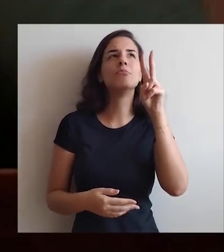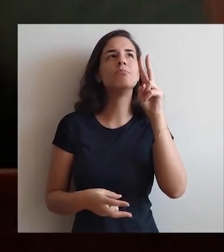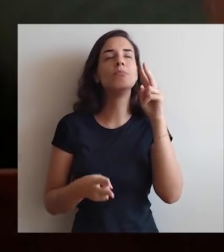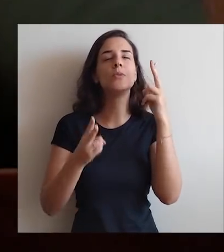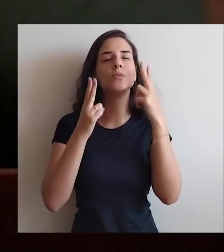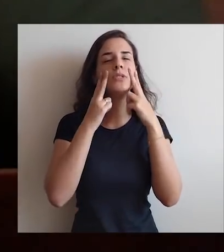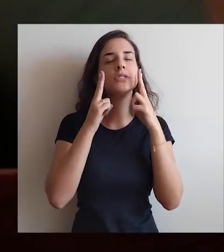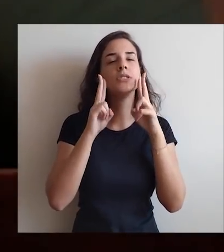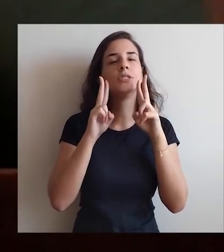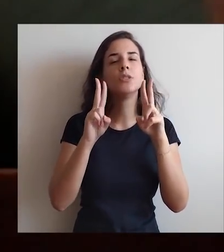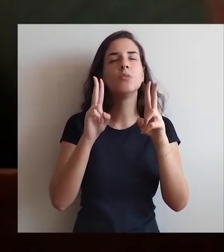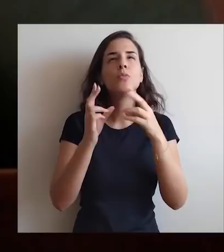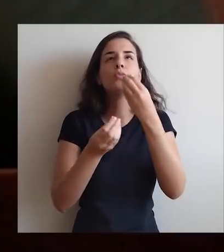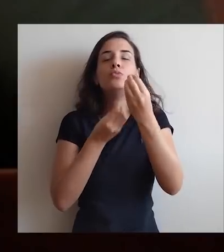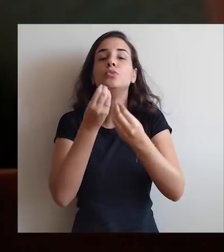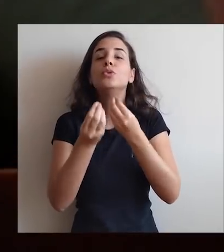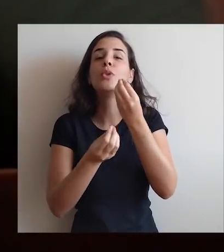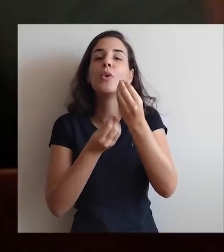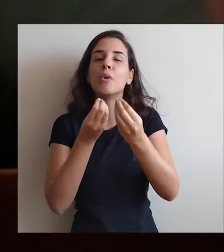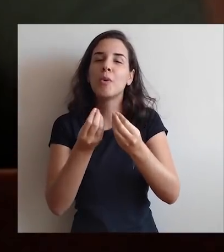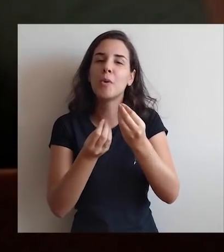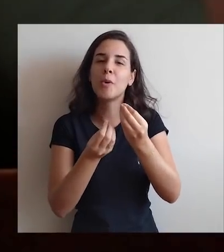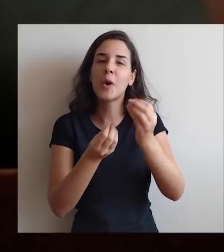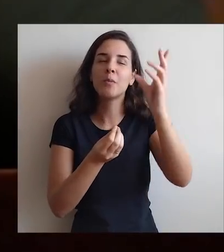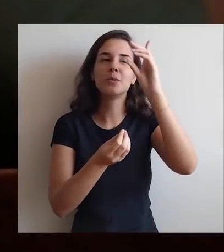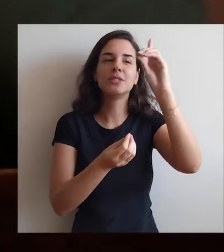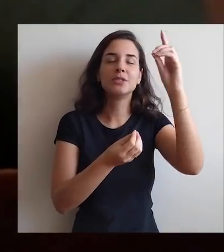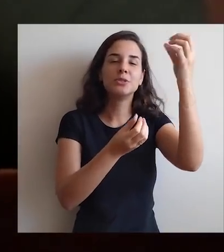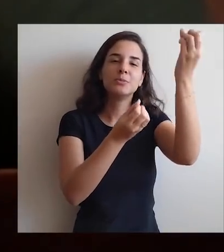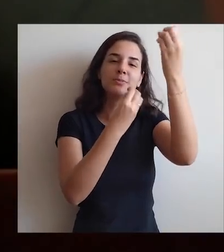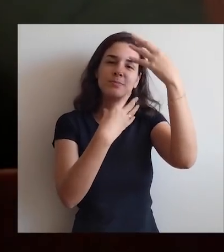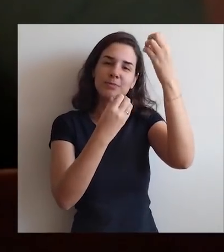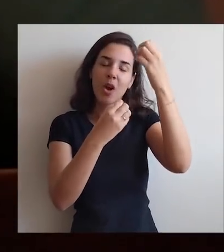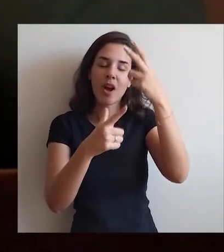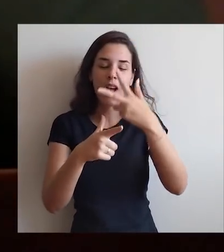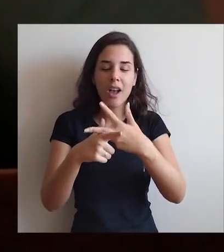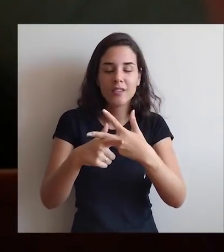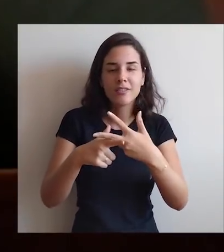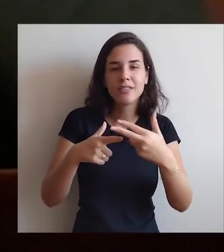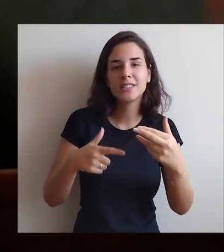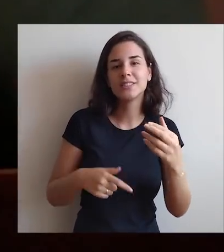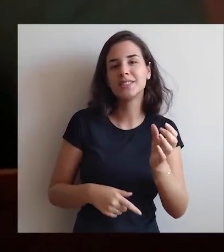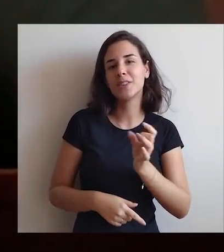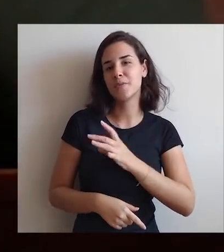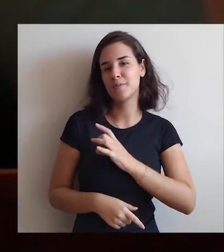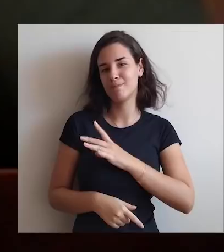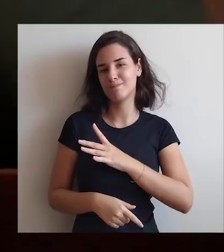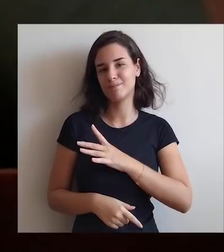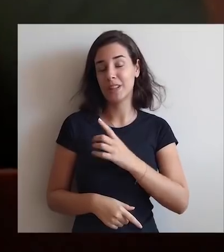Isso me lembra um testemunho de como o Senhor me ensinou a vencer o medo.